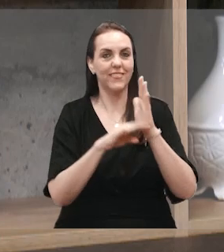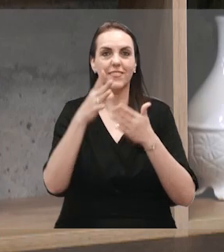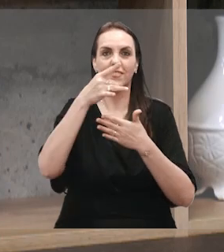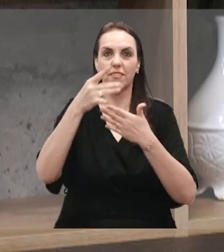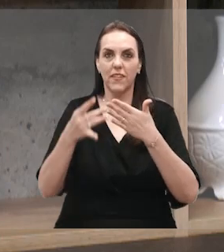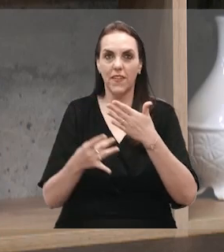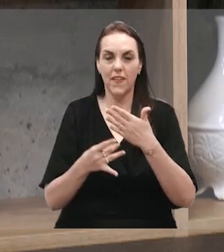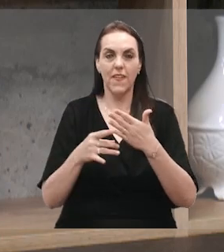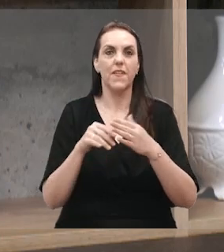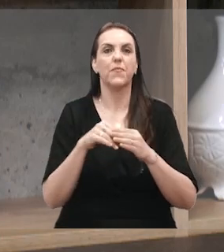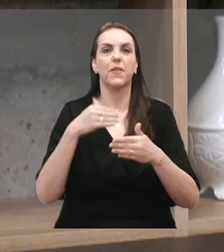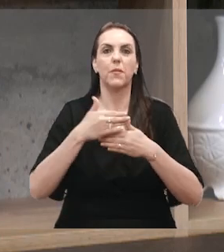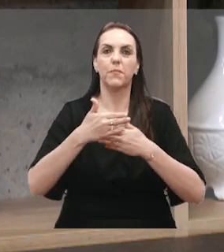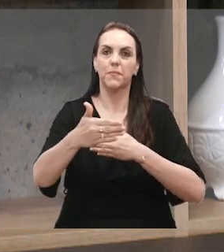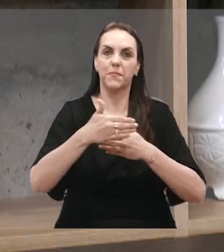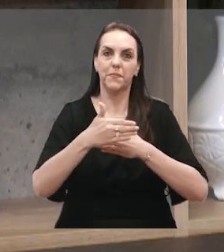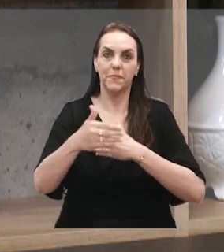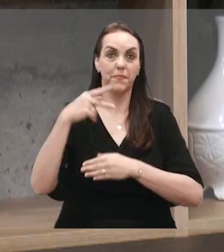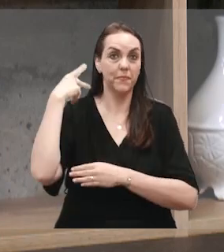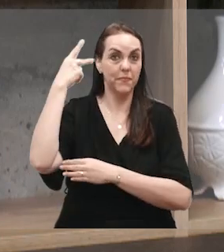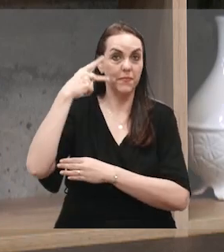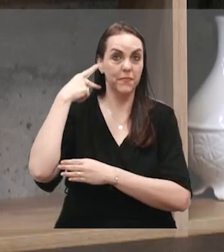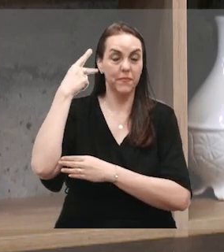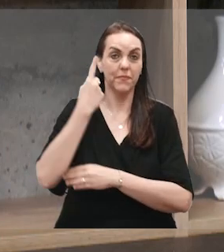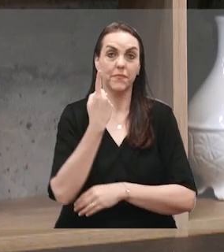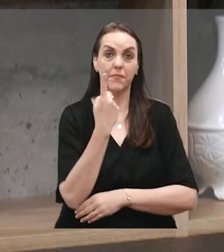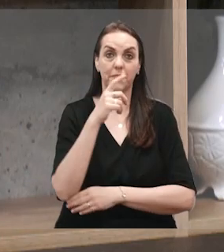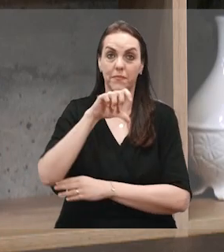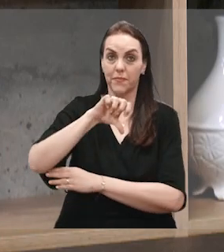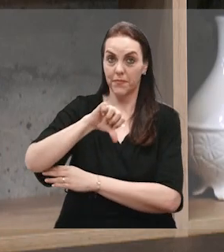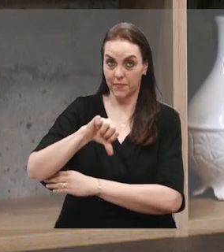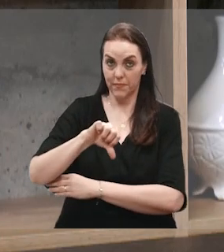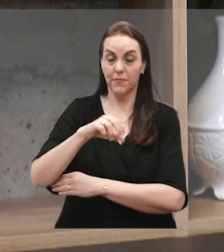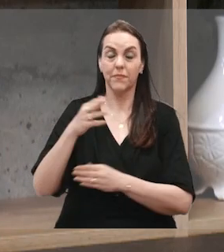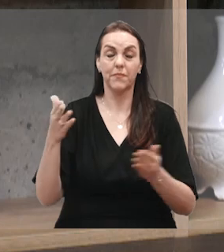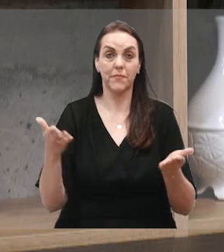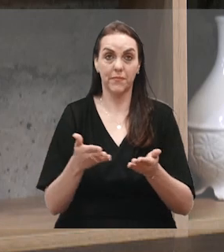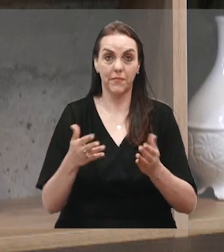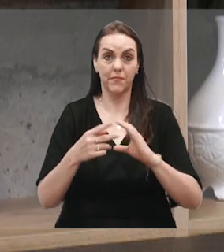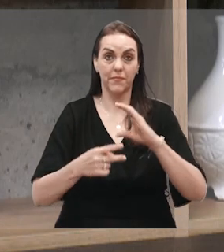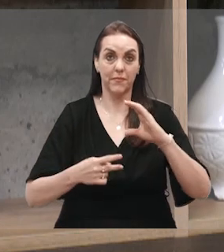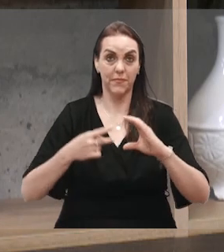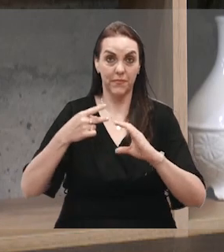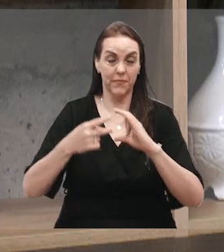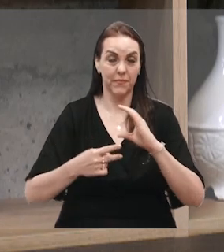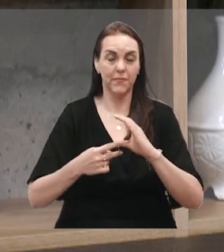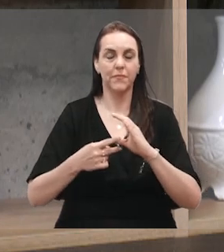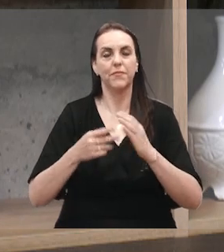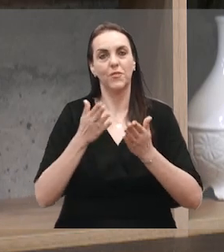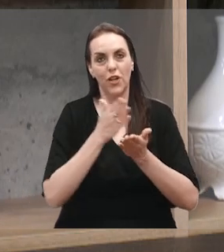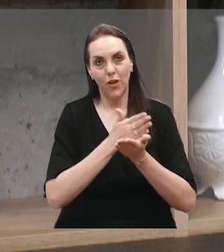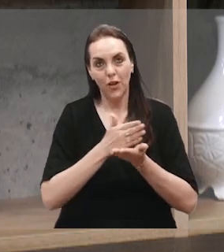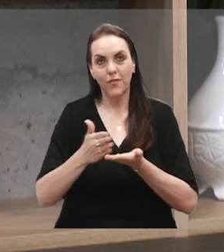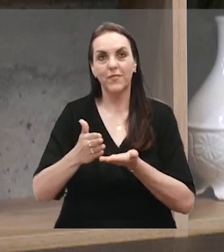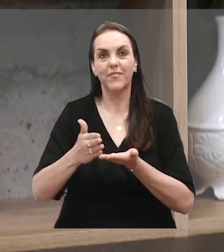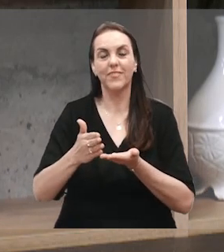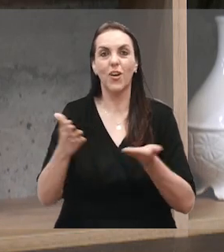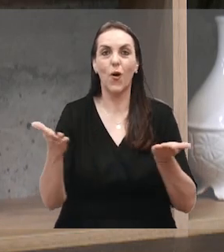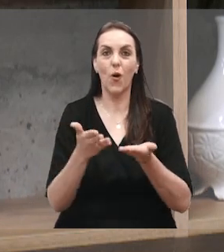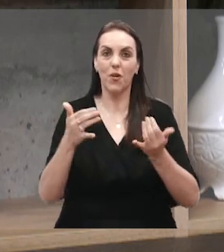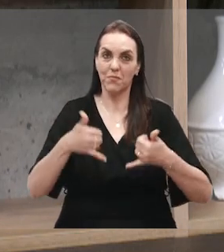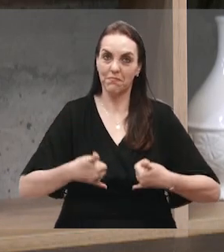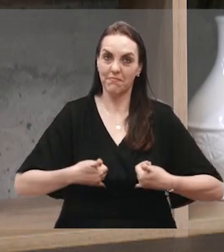dos vereadores ao longo desta 19ª legislatura da Casa, que segue em curso, e temos a honra hoje